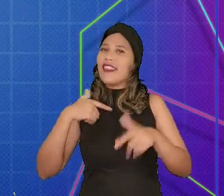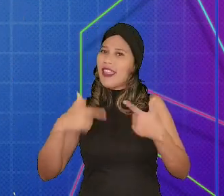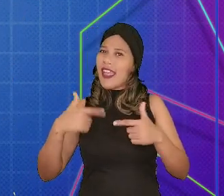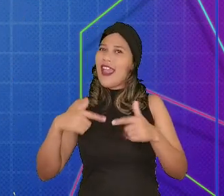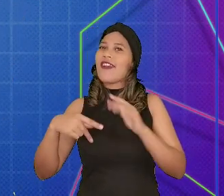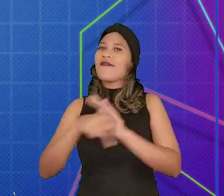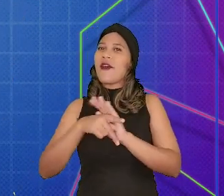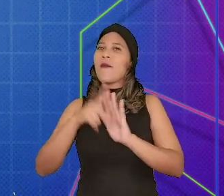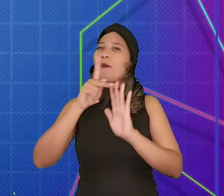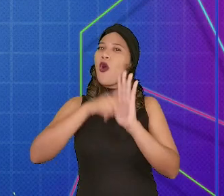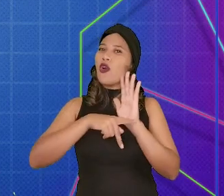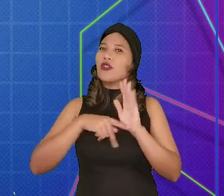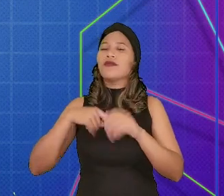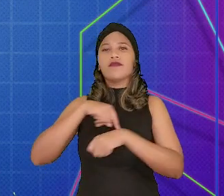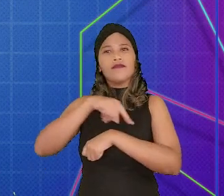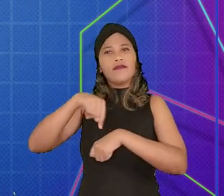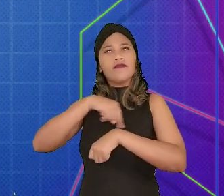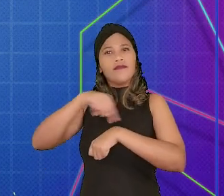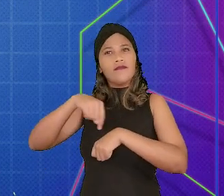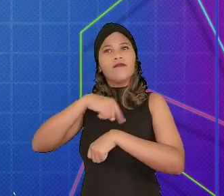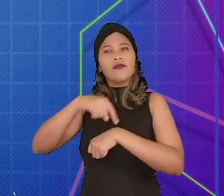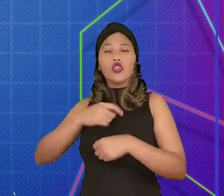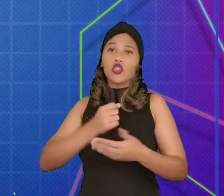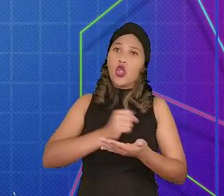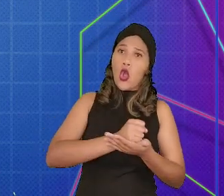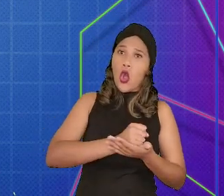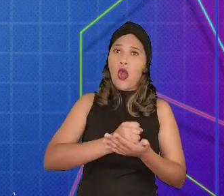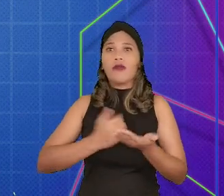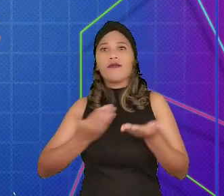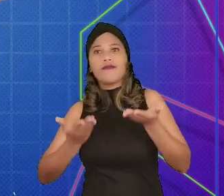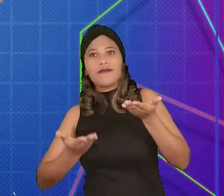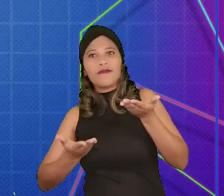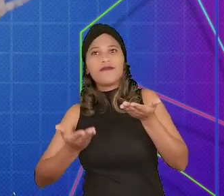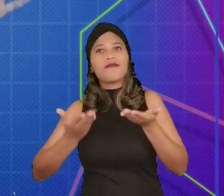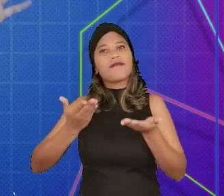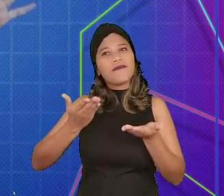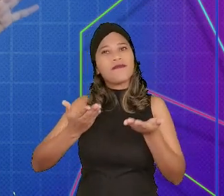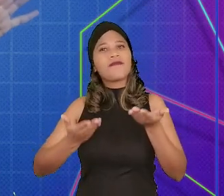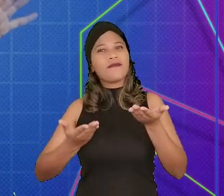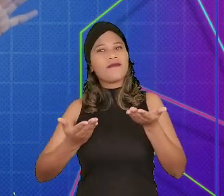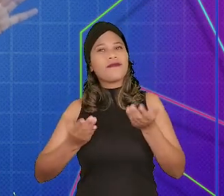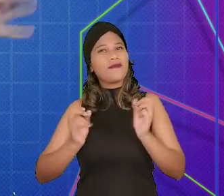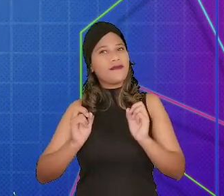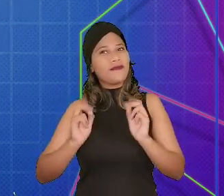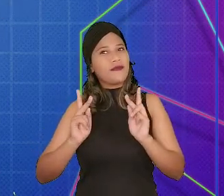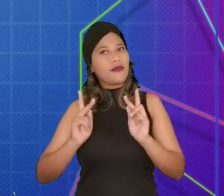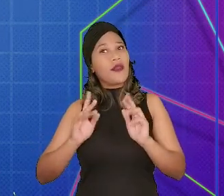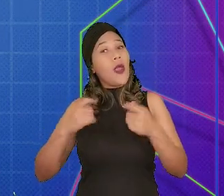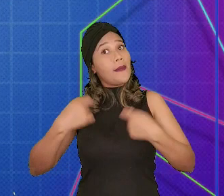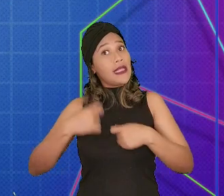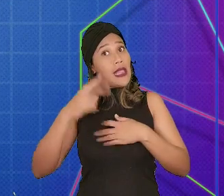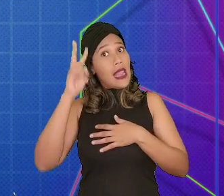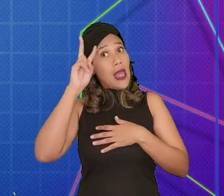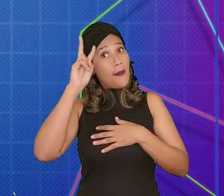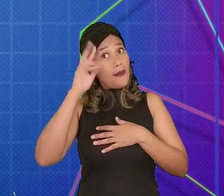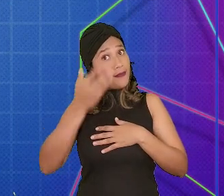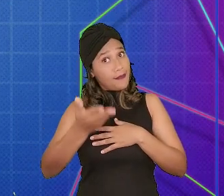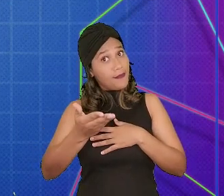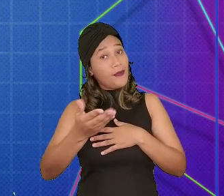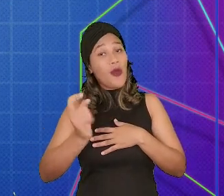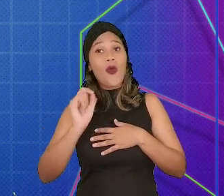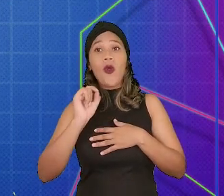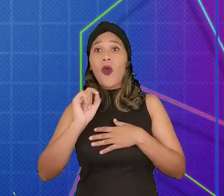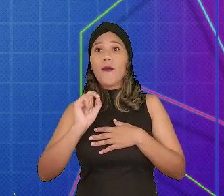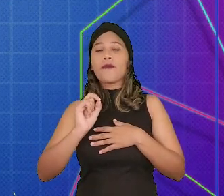Trabalhe no projeto do seu jogo durante algumas horas, jogue outras, vamos manter o equilíbrio. Mas eu preciso lembrar vocês